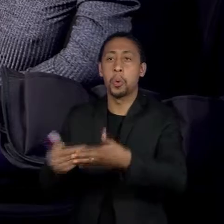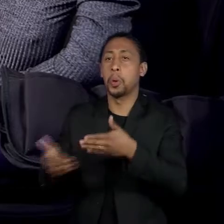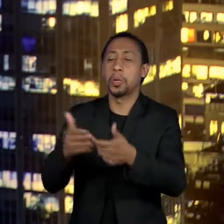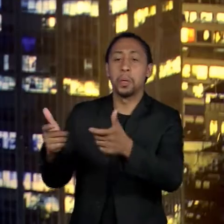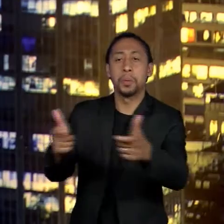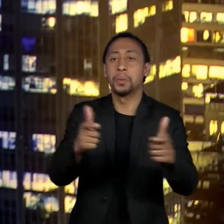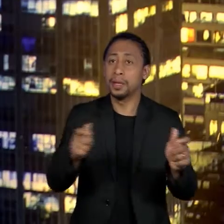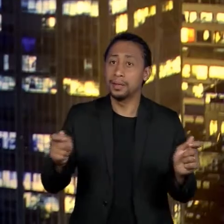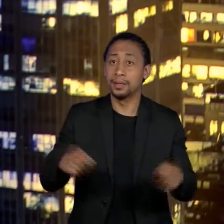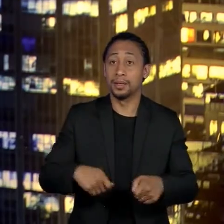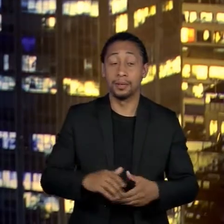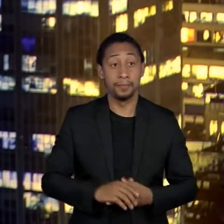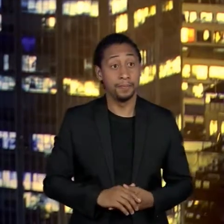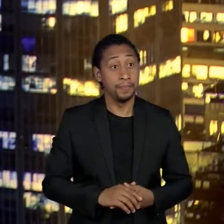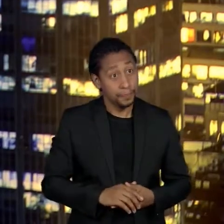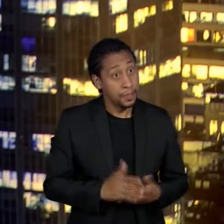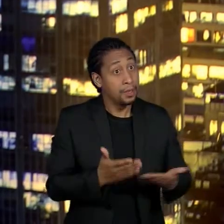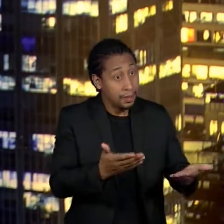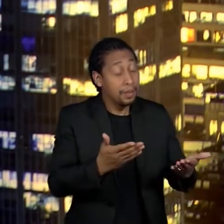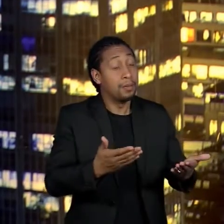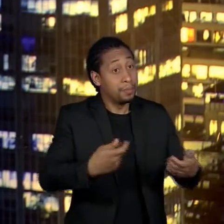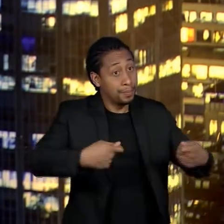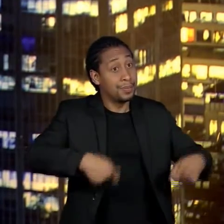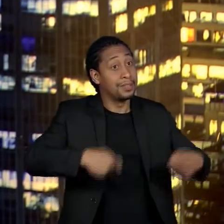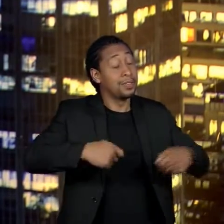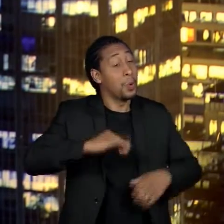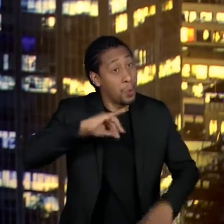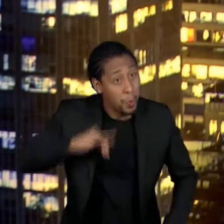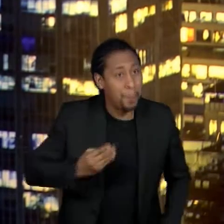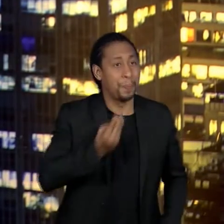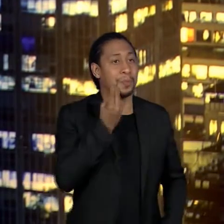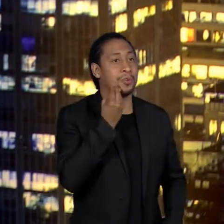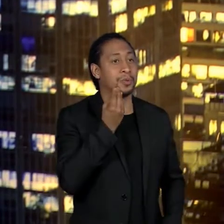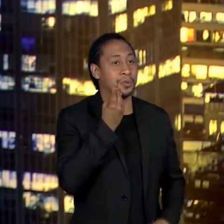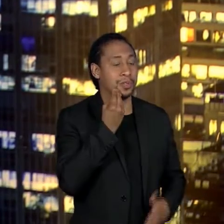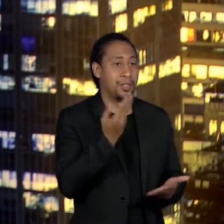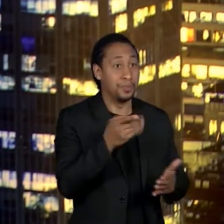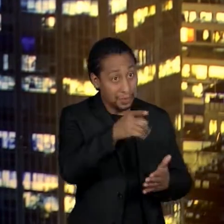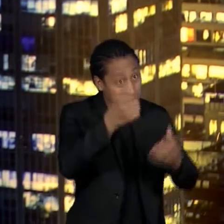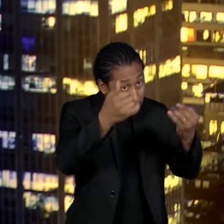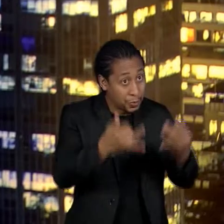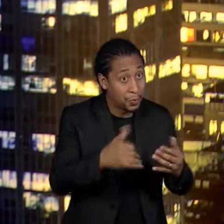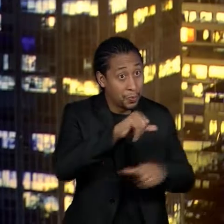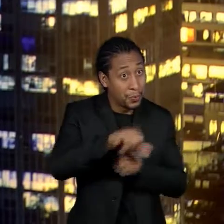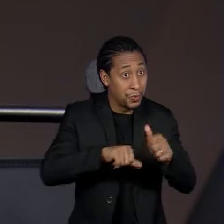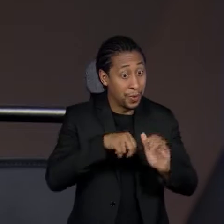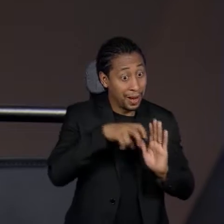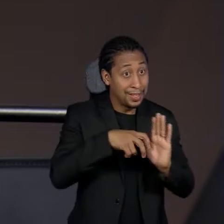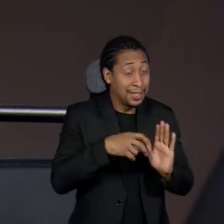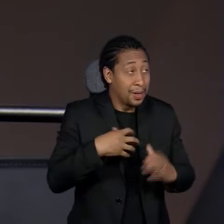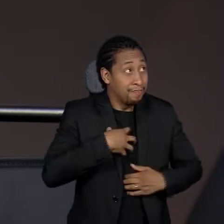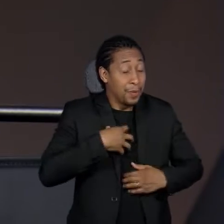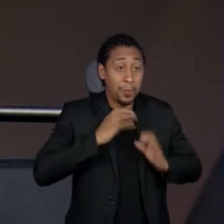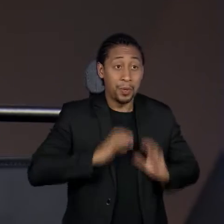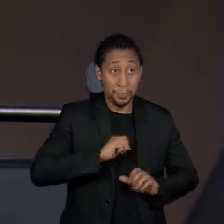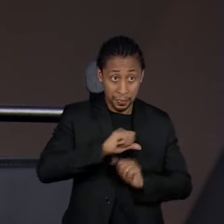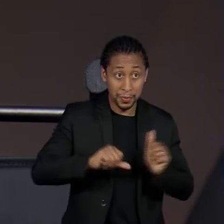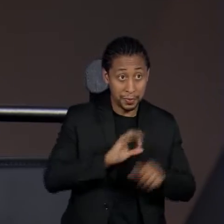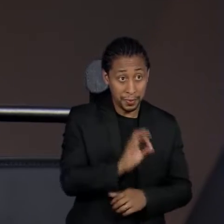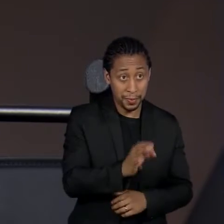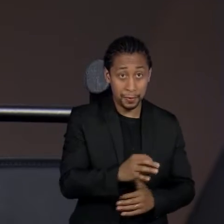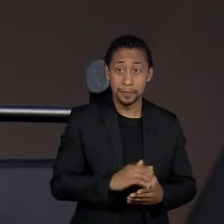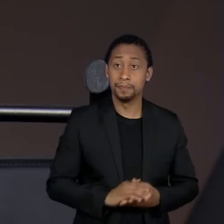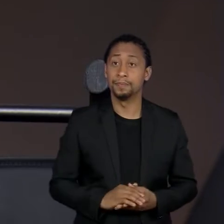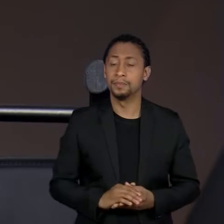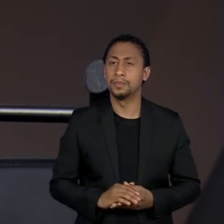Exatamente, é aí que está, é dar a oportunidade, muda tudo, que ela falou, mudou até o comportamento, não é? Então... Eu passei minha infância e